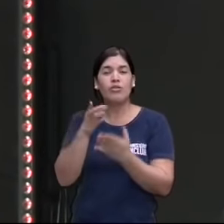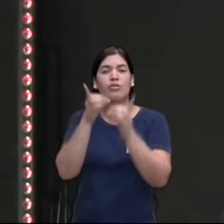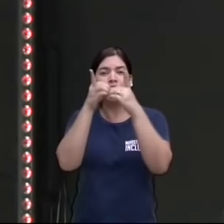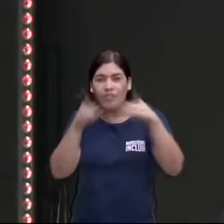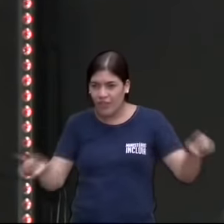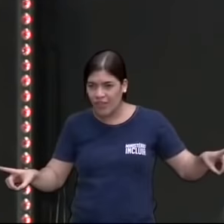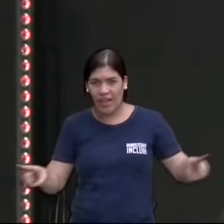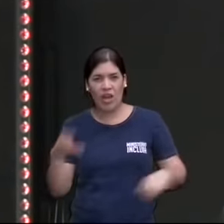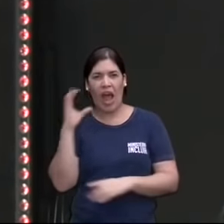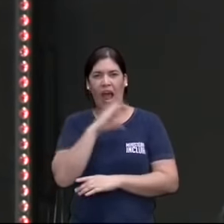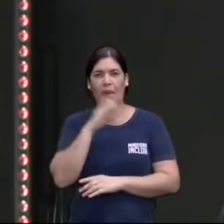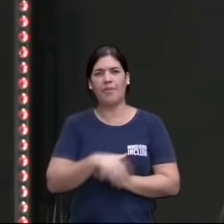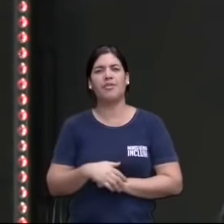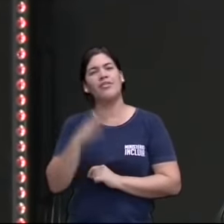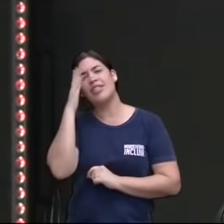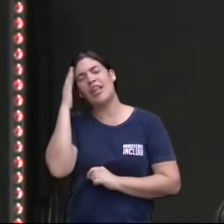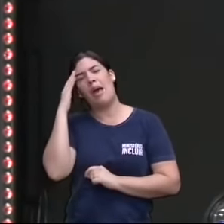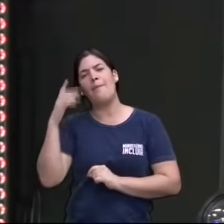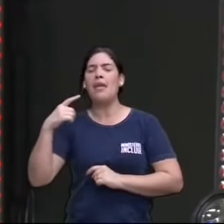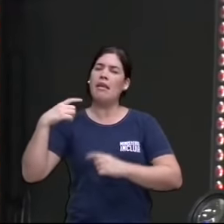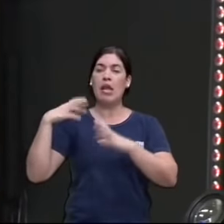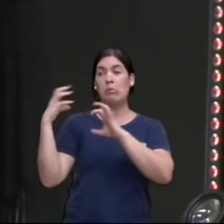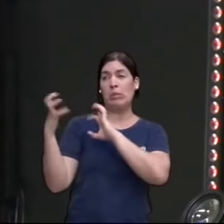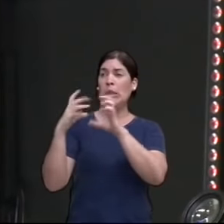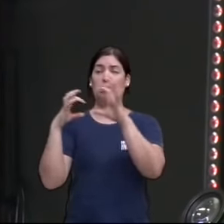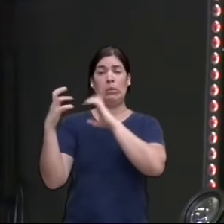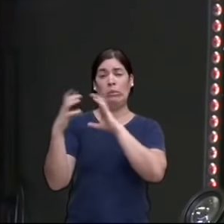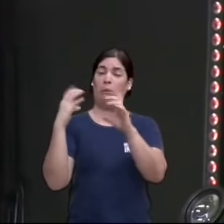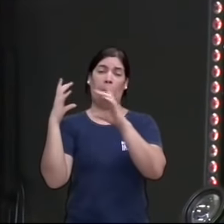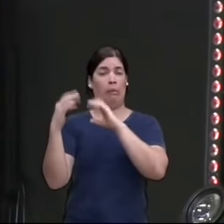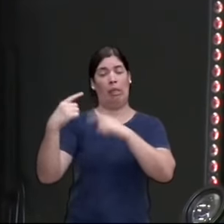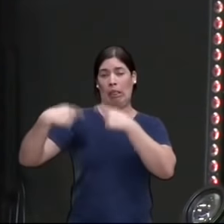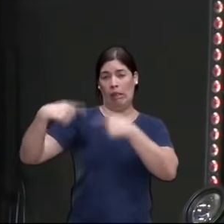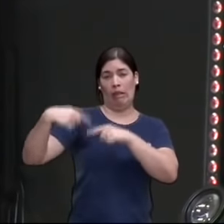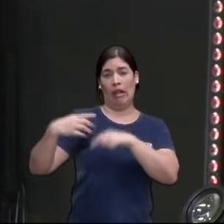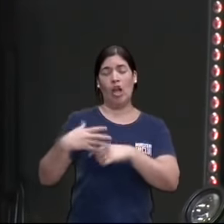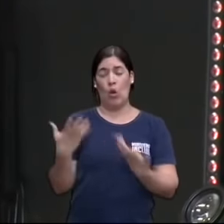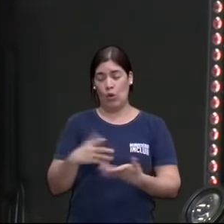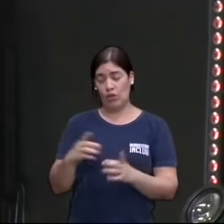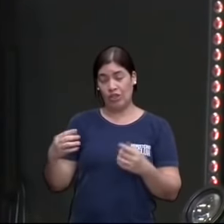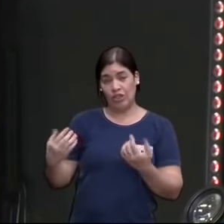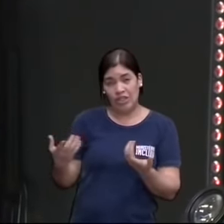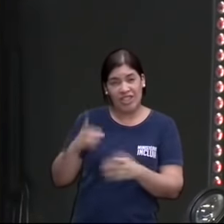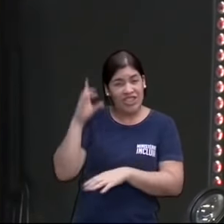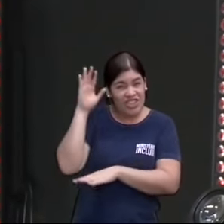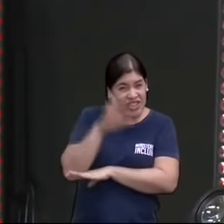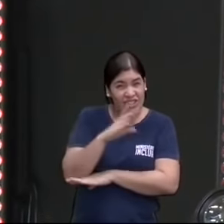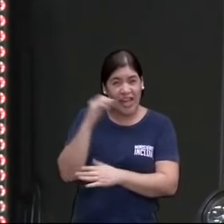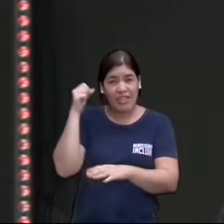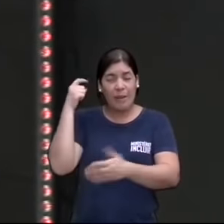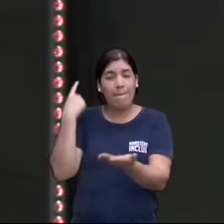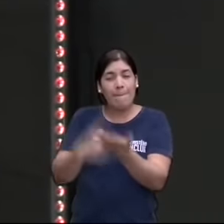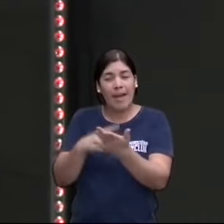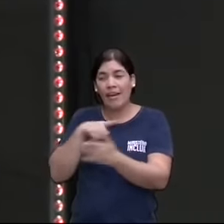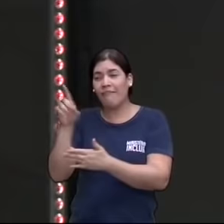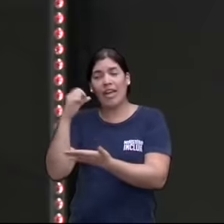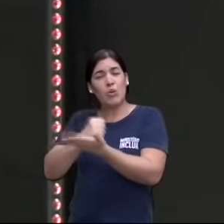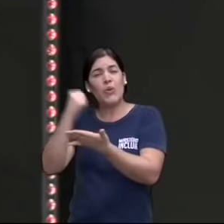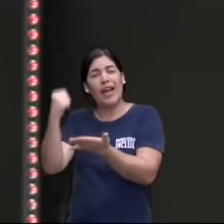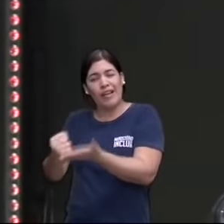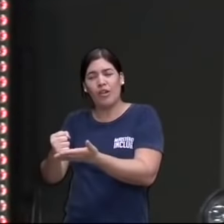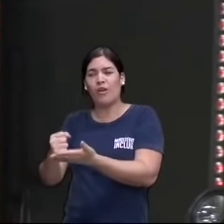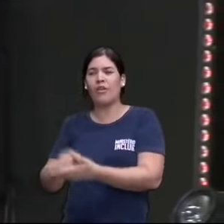quente, sabe aquela discussão? Discutiram hoje de manhã, de tarde, vão no cartório? Foram lá divorciaram. Aí o